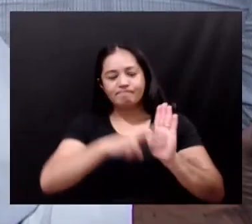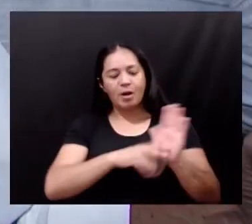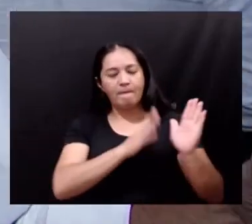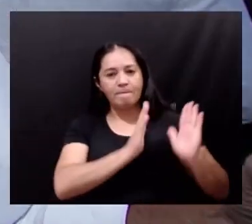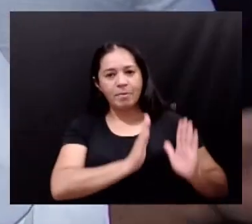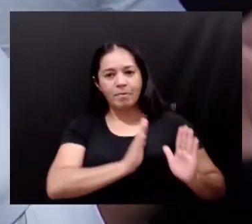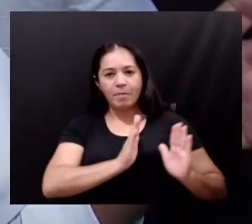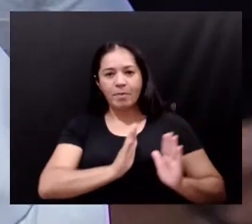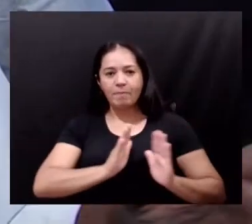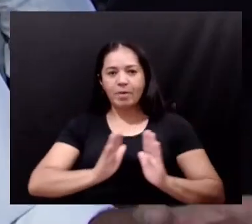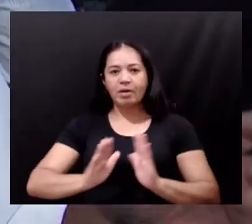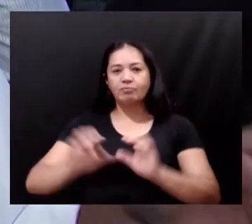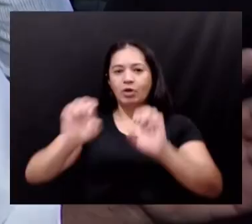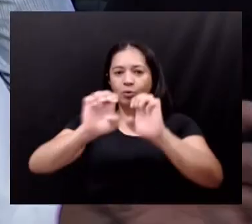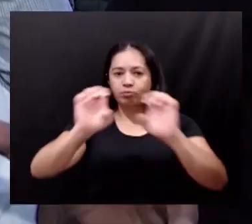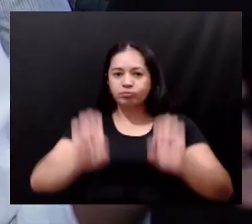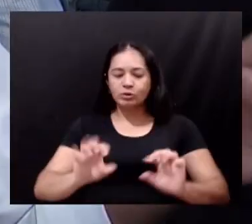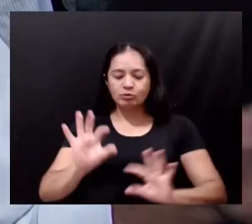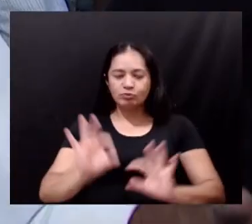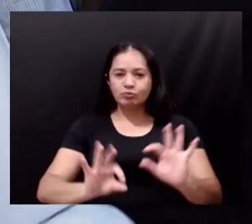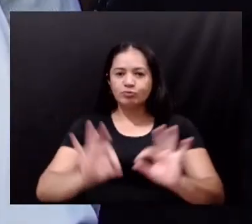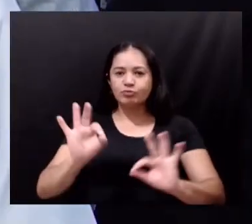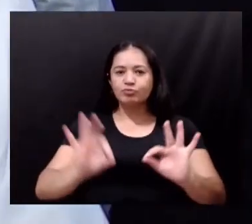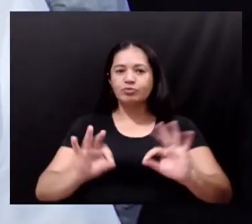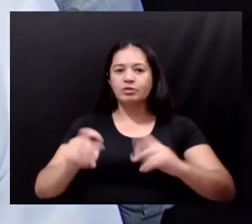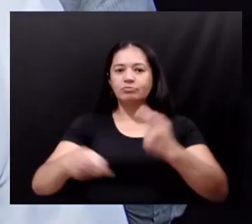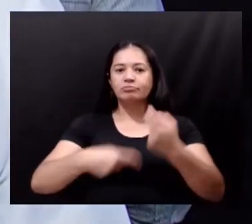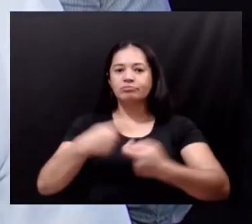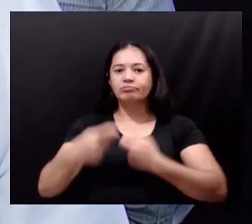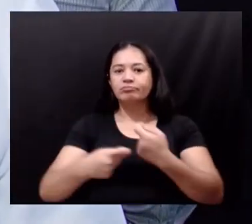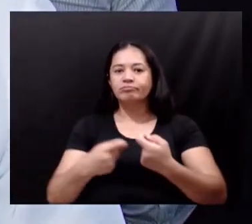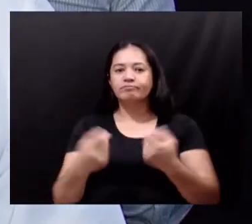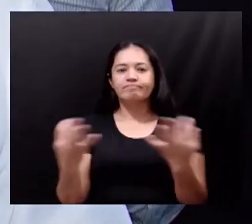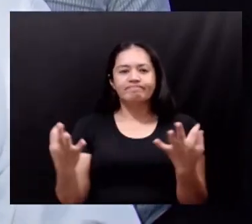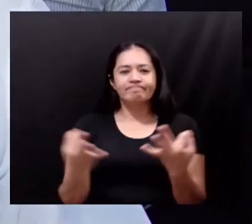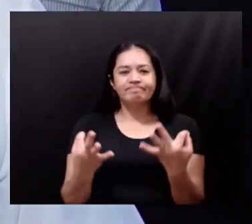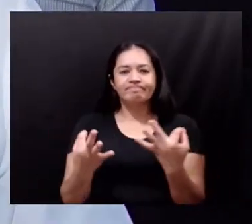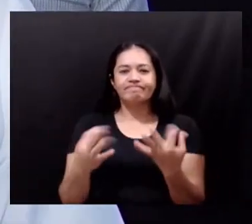estrutura organizacional e administrativa muito bem consolidada,